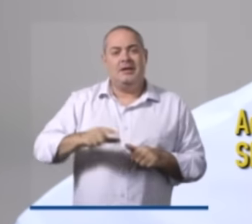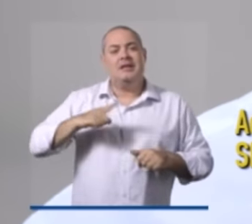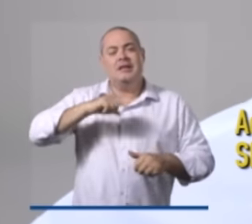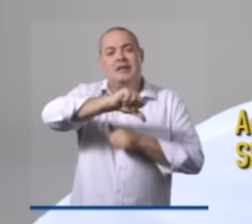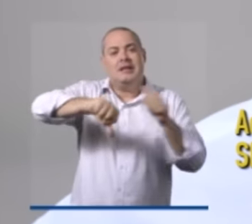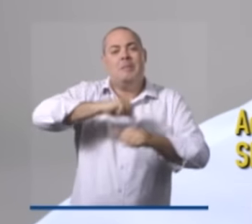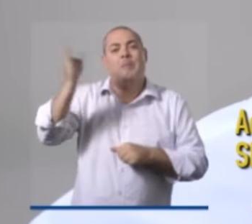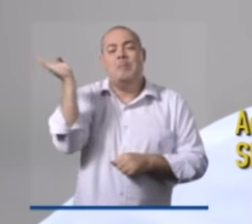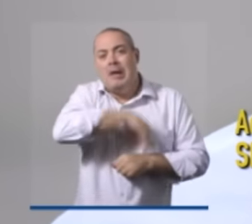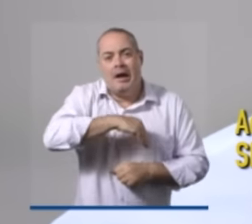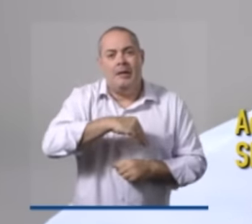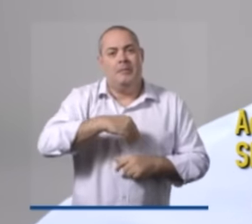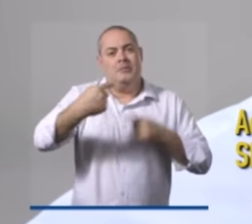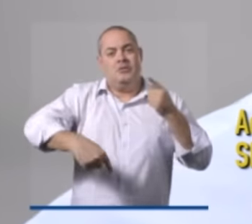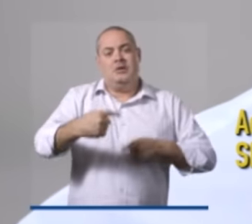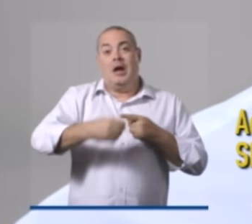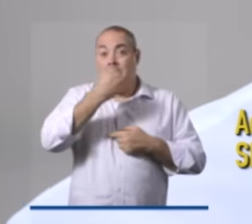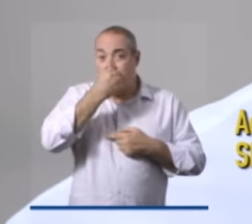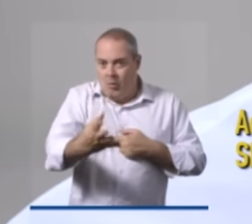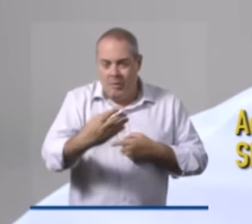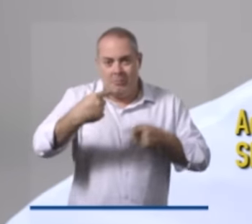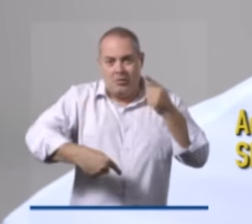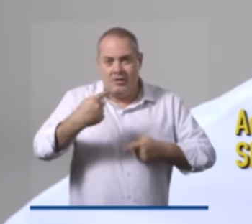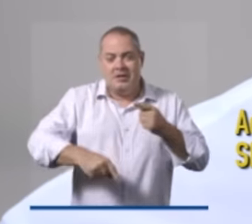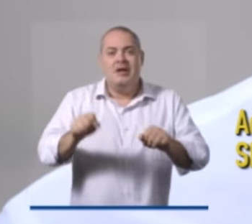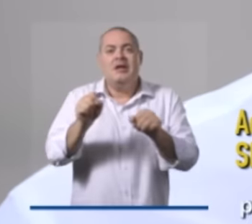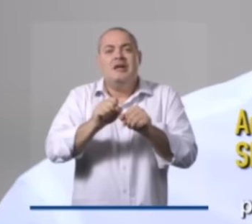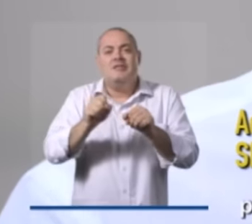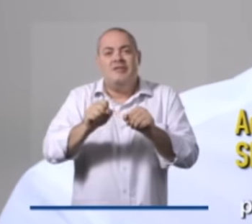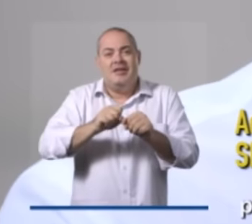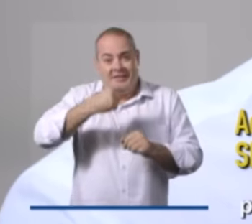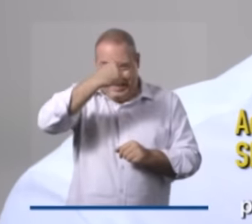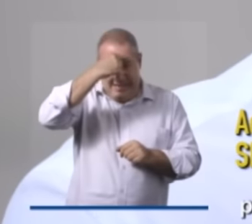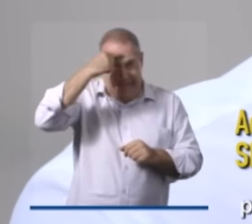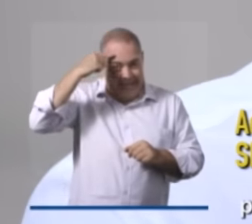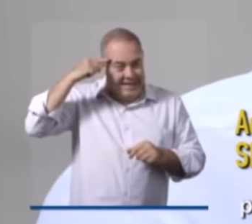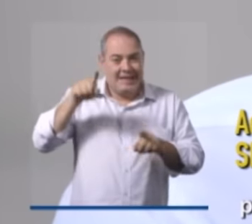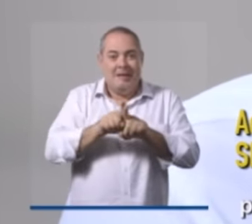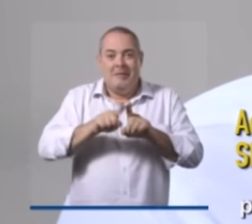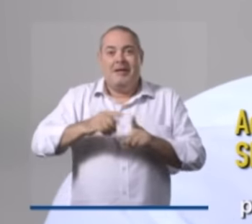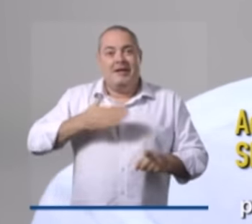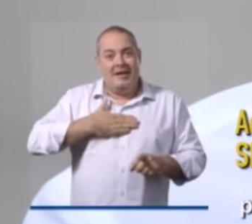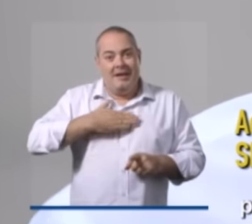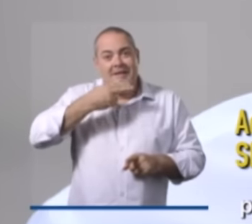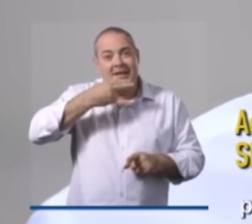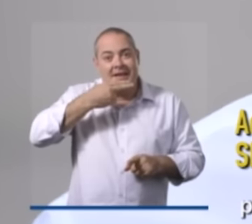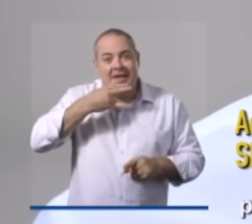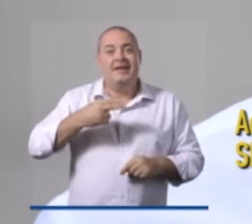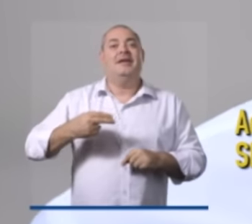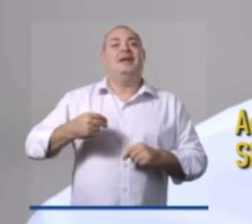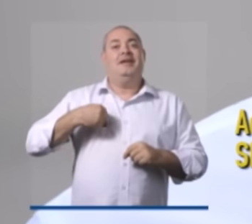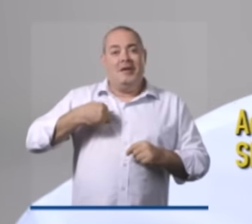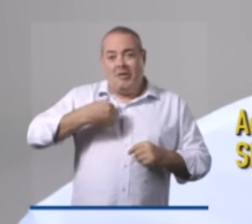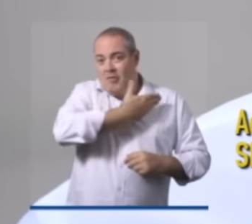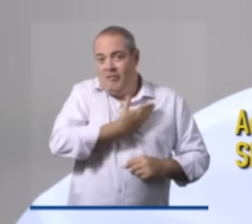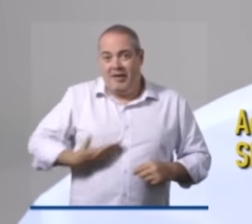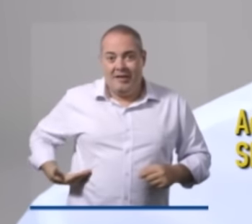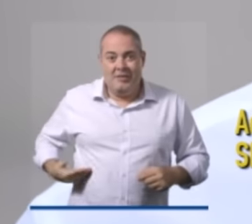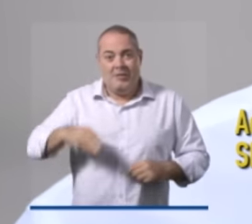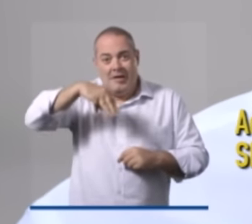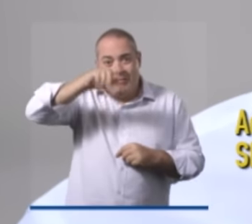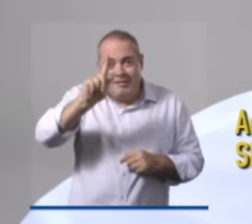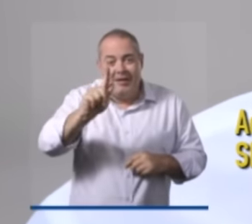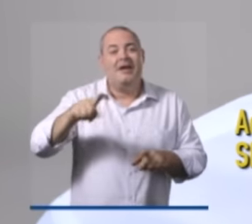se transformou em símbolo da má política. Foi a boa política praticada no governo Anastasia e nos nossos governos que permitiu